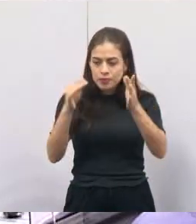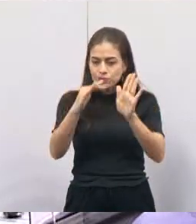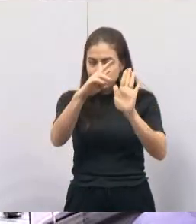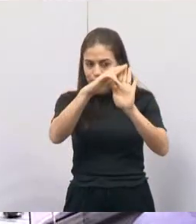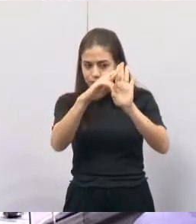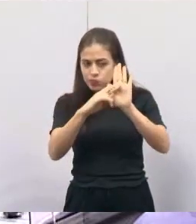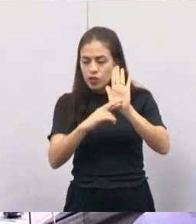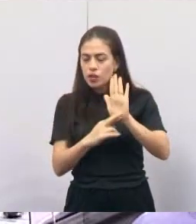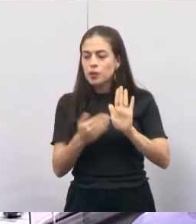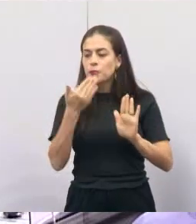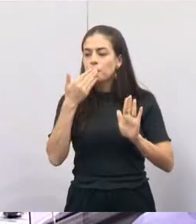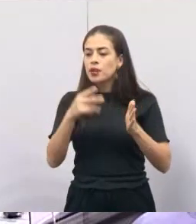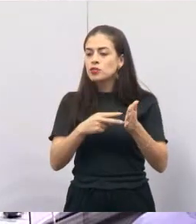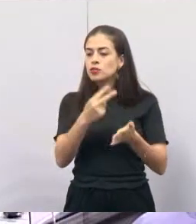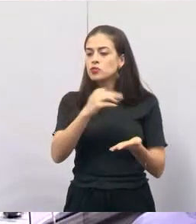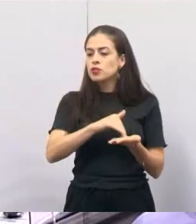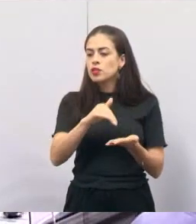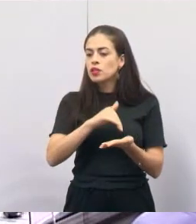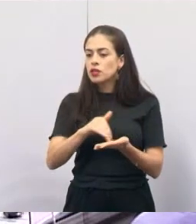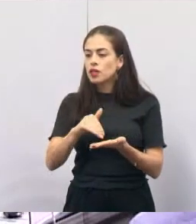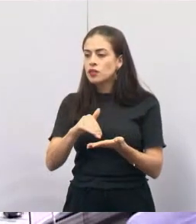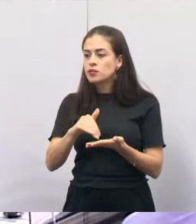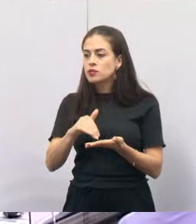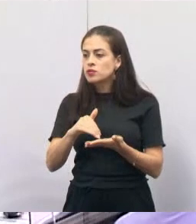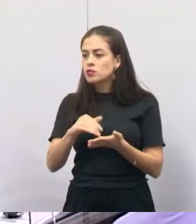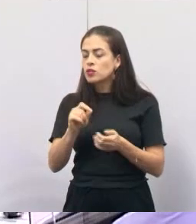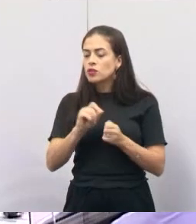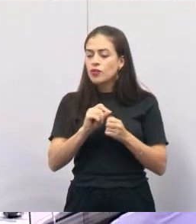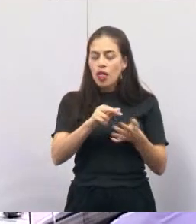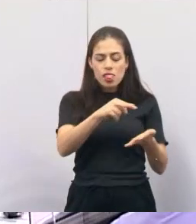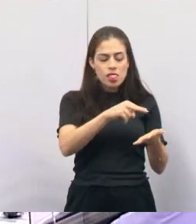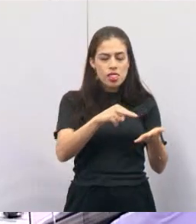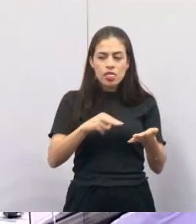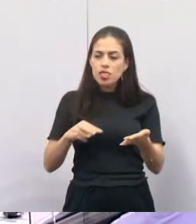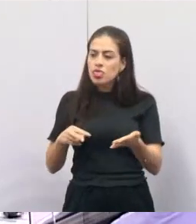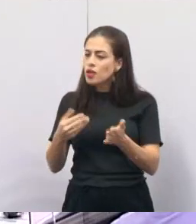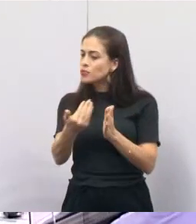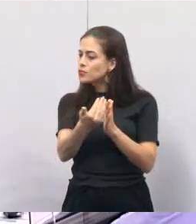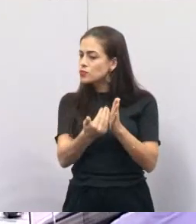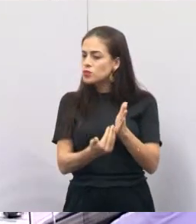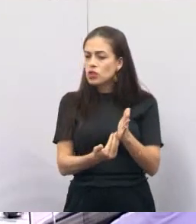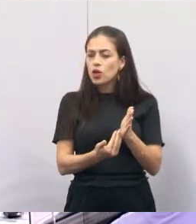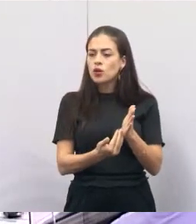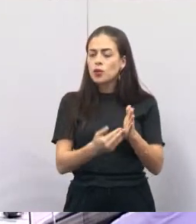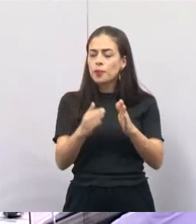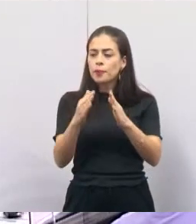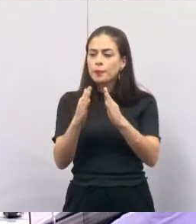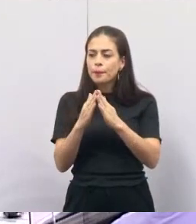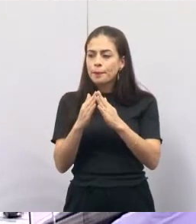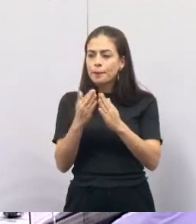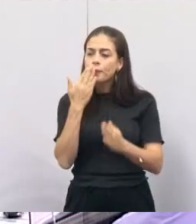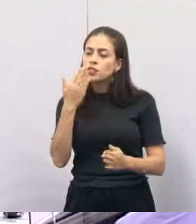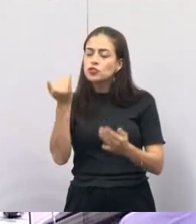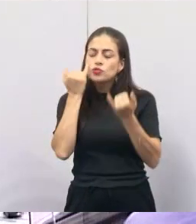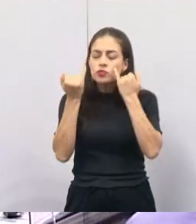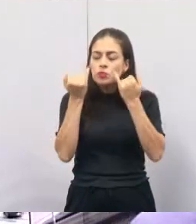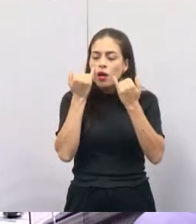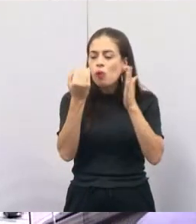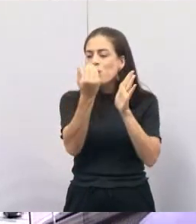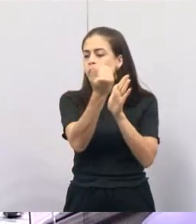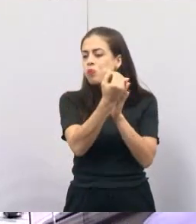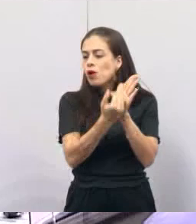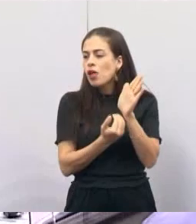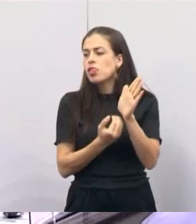regimental. Solicito então ao segundo secretário que faça a leitura da síntese dos pedidos e informações protocolados para esta